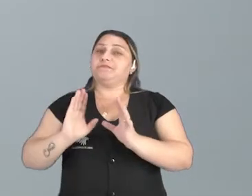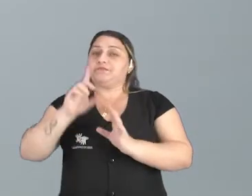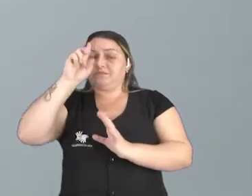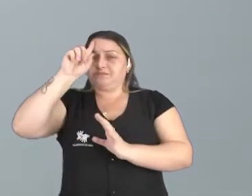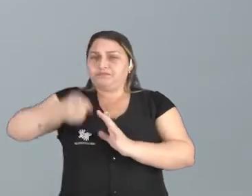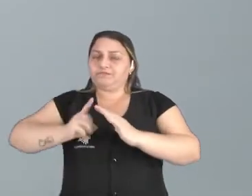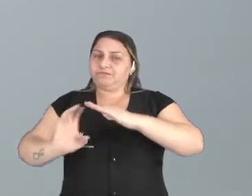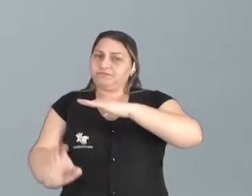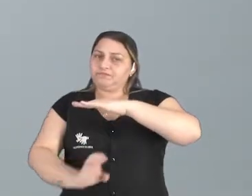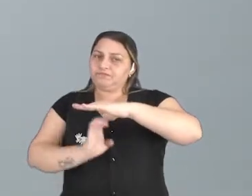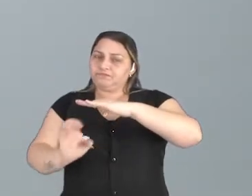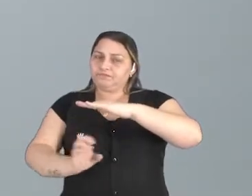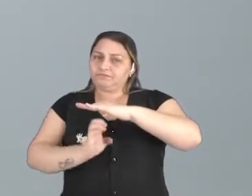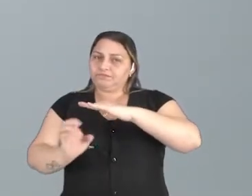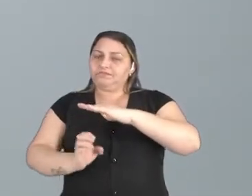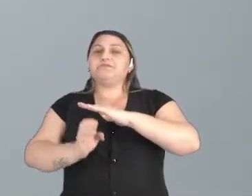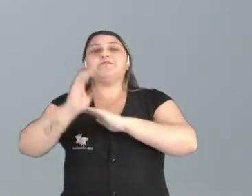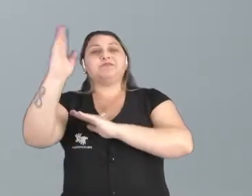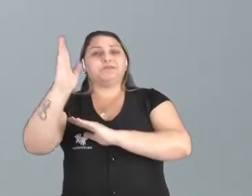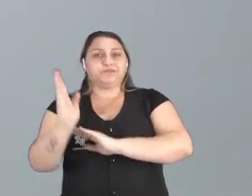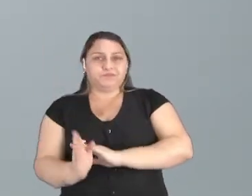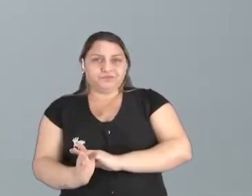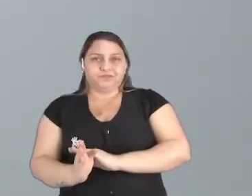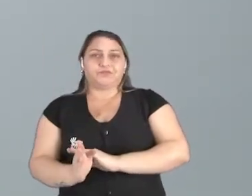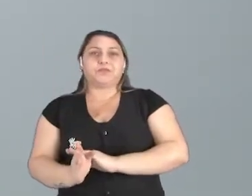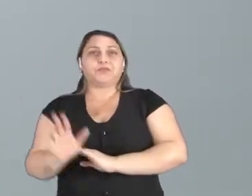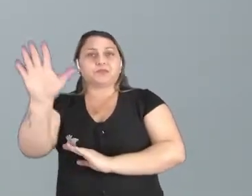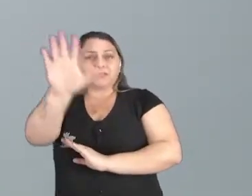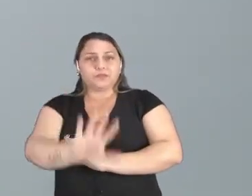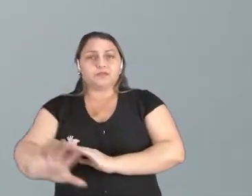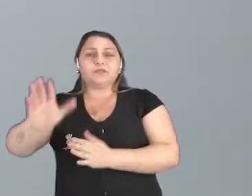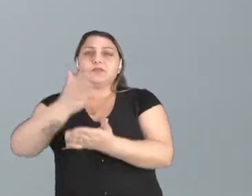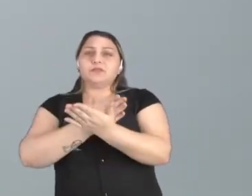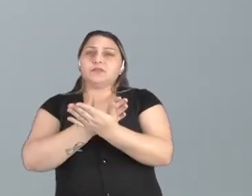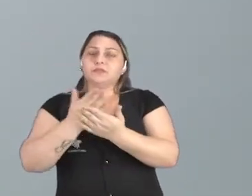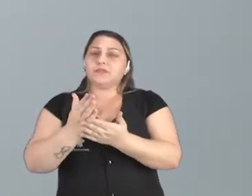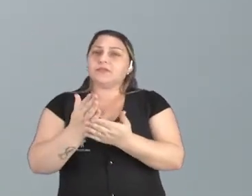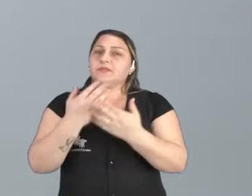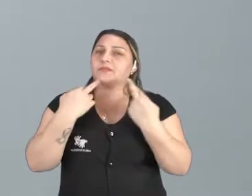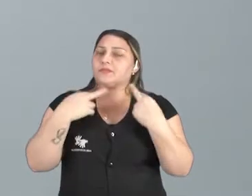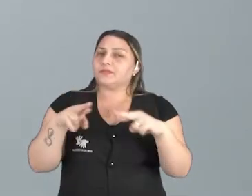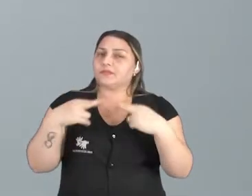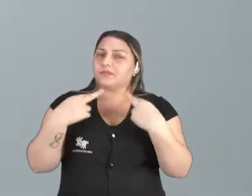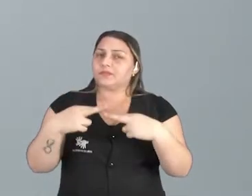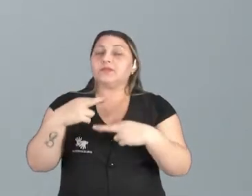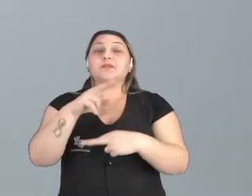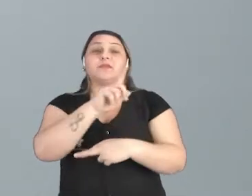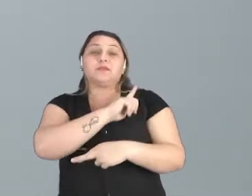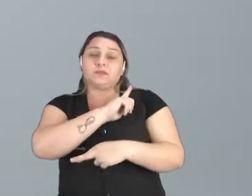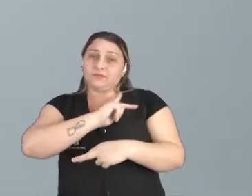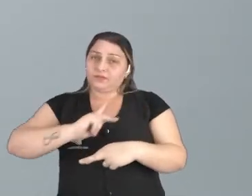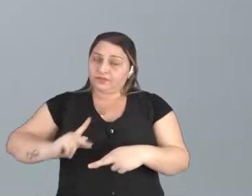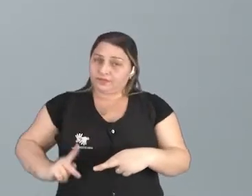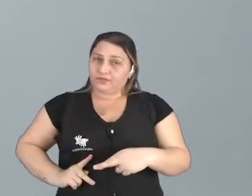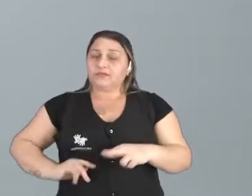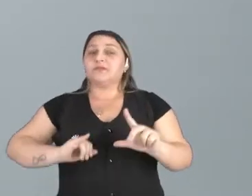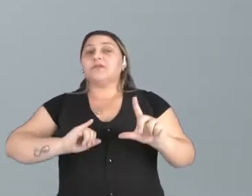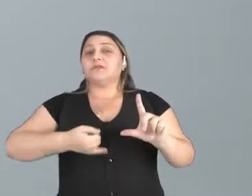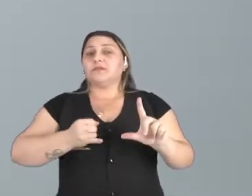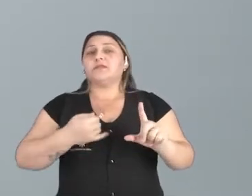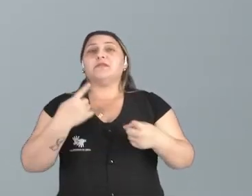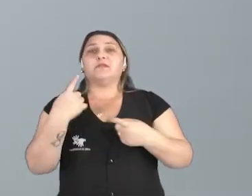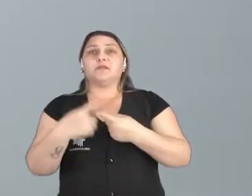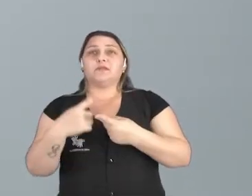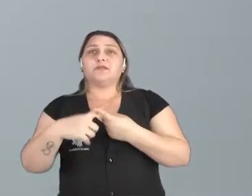empresários brasileiros e norte-americanos, internacionais, eles começam a criticar o governo de Jango, porque a gente